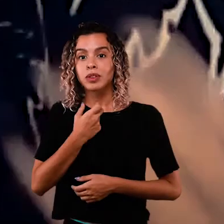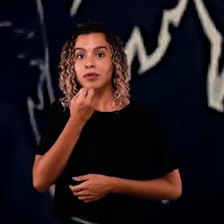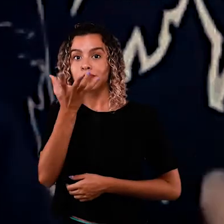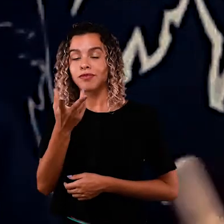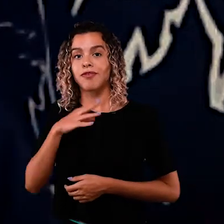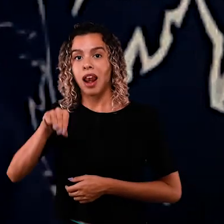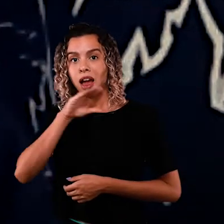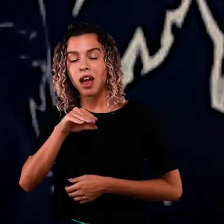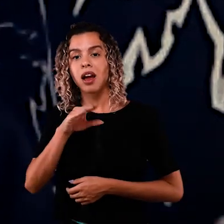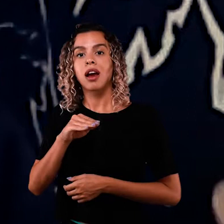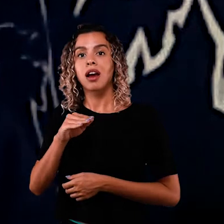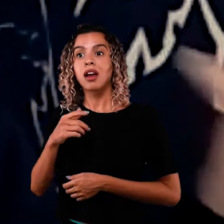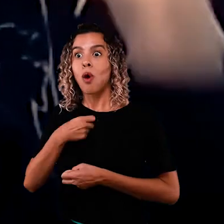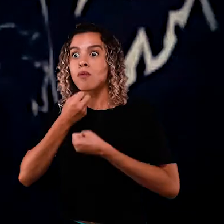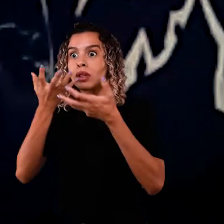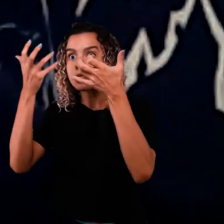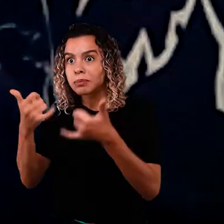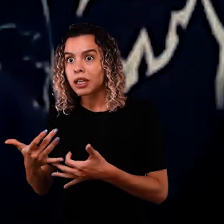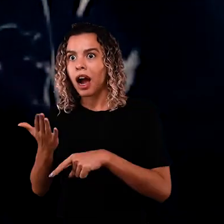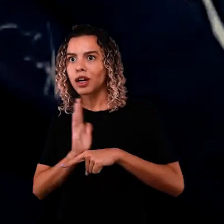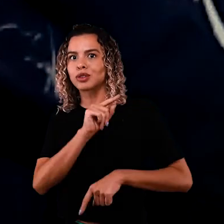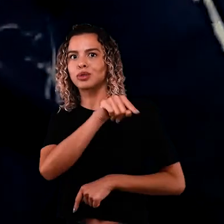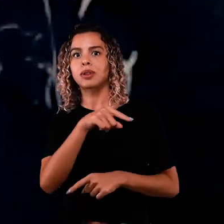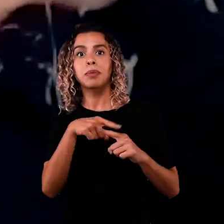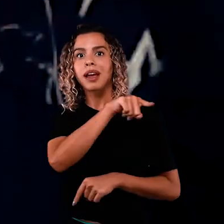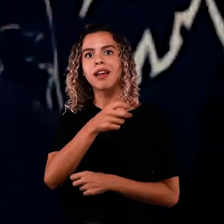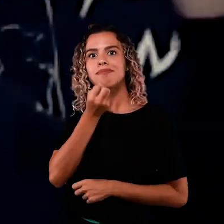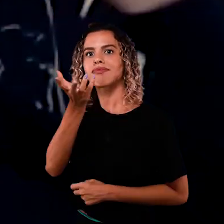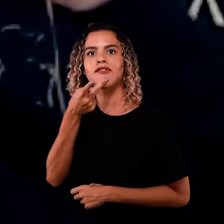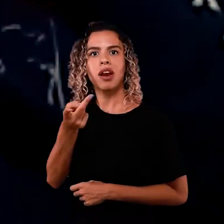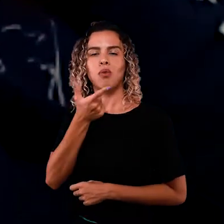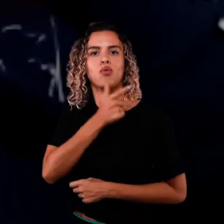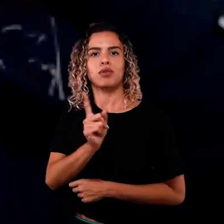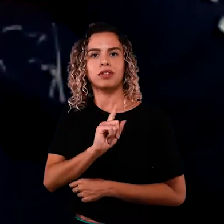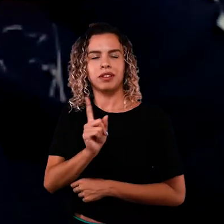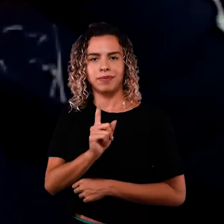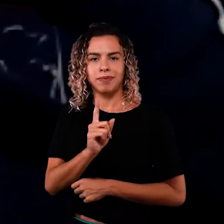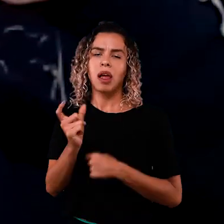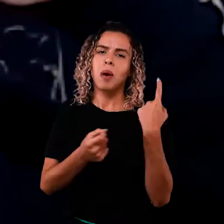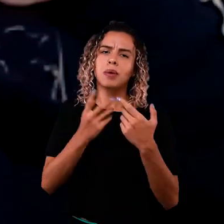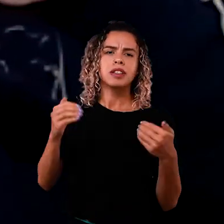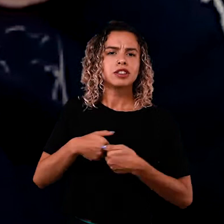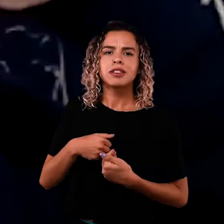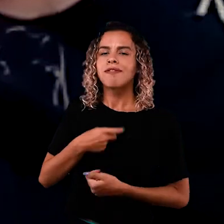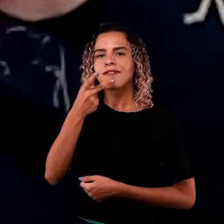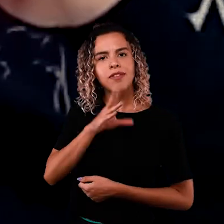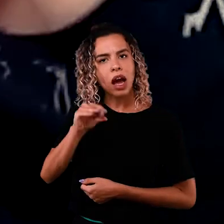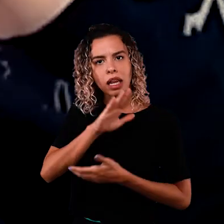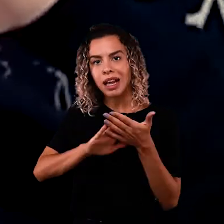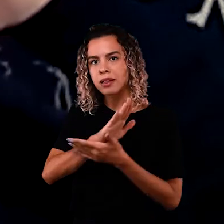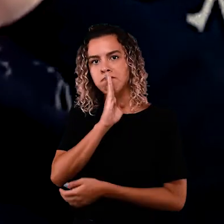consigo verbalizar essa dificuldade, acaba ajudando ele também. Não só eu, mas outros autistas. E tem autistas que não